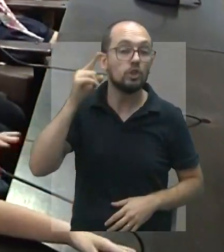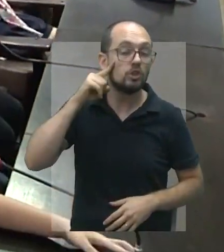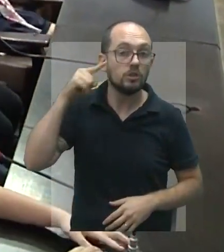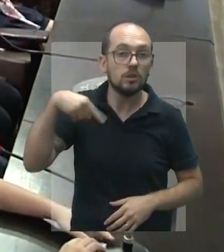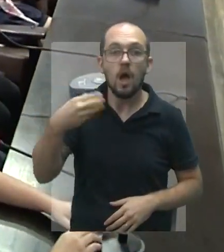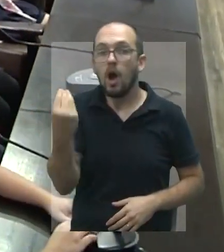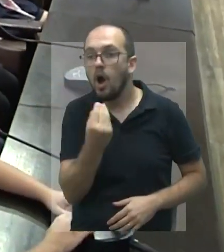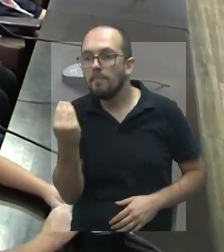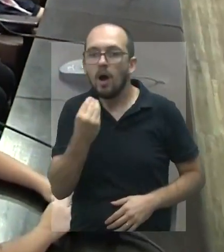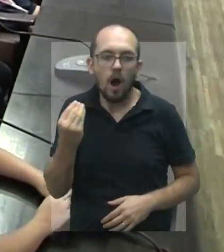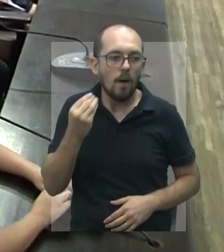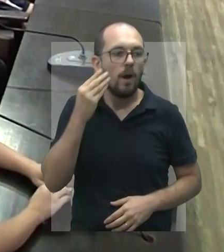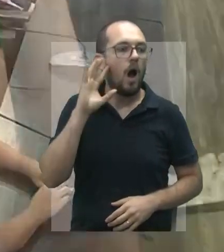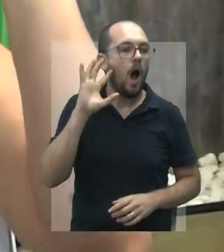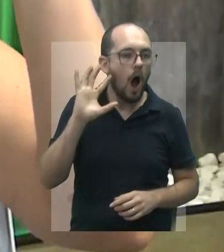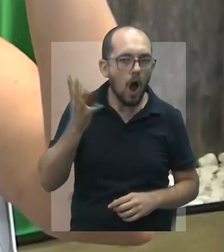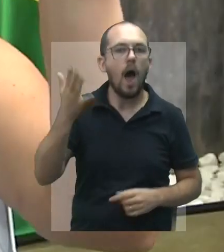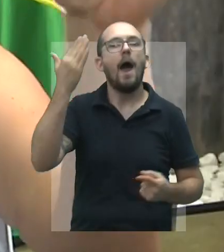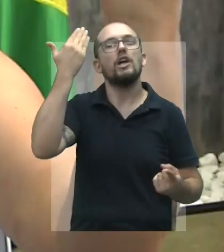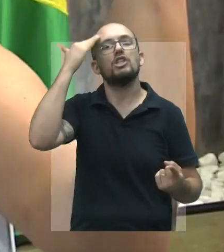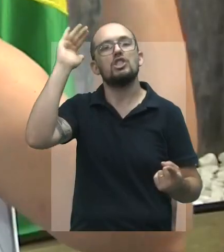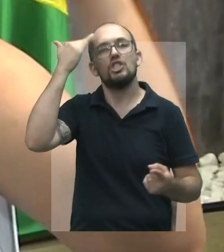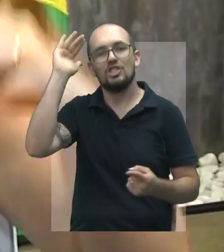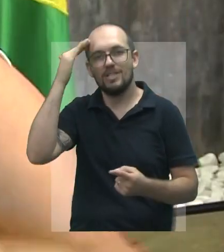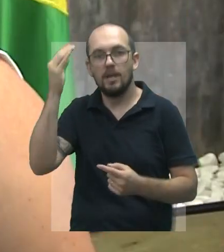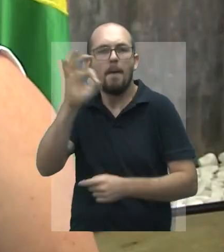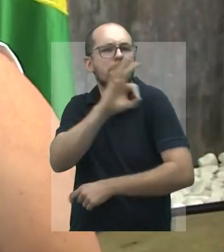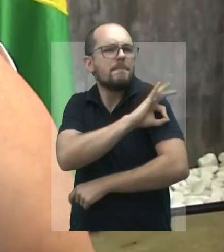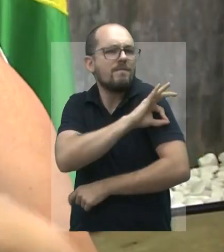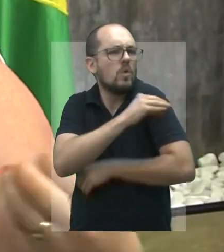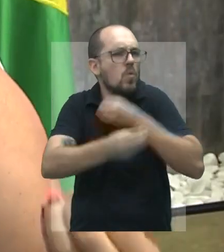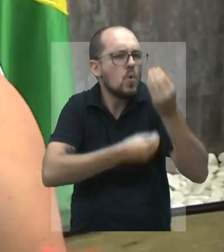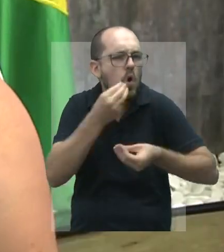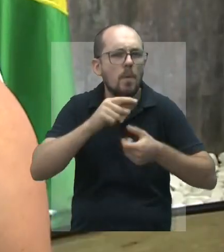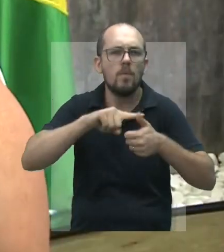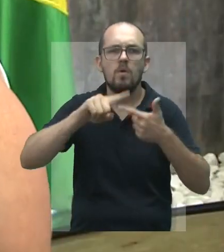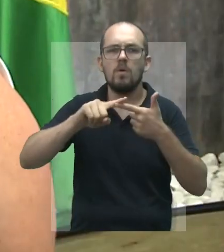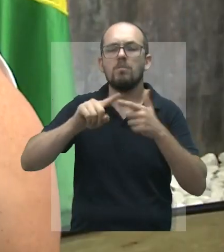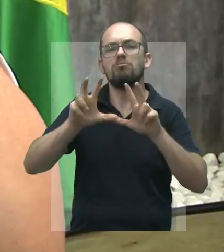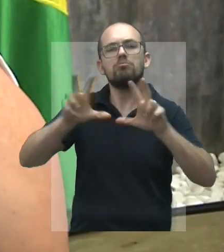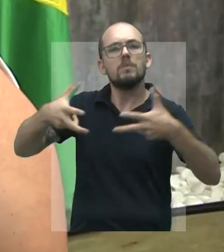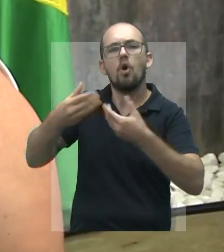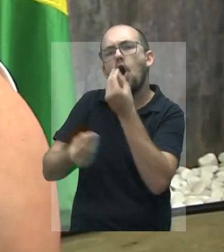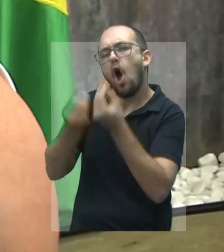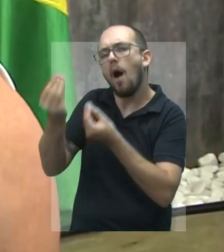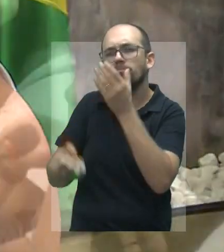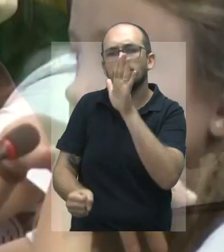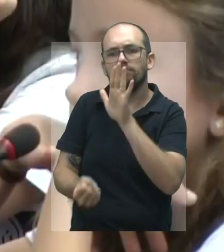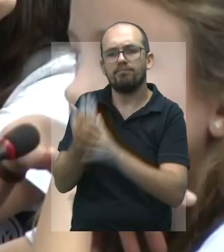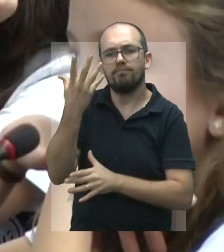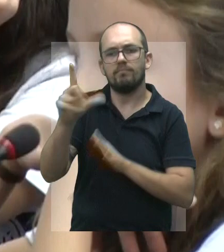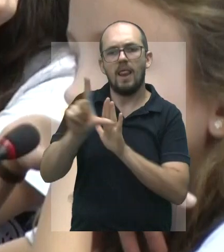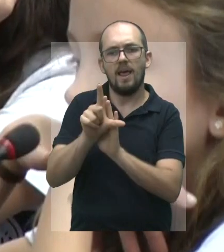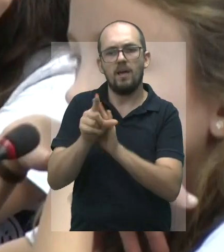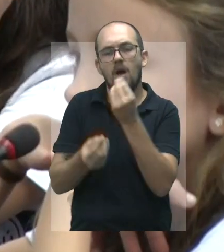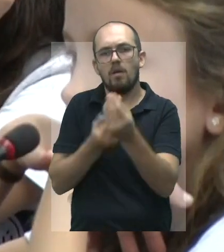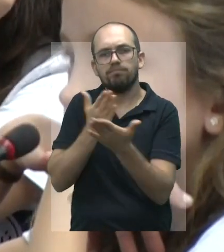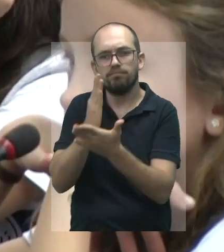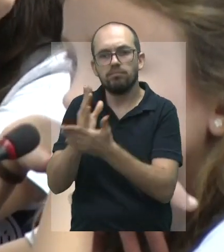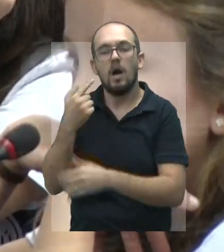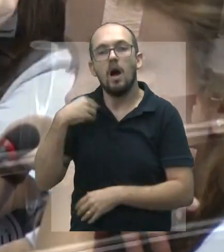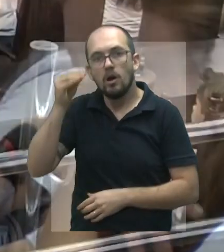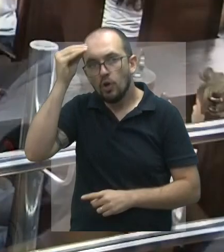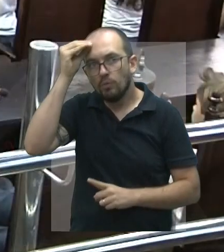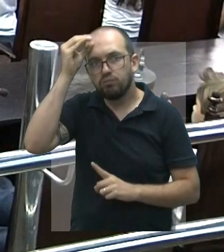como acontece o prefeito, como funciona a Câmara, como funciona a criação de leis, a aprovação, e eles saem